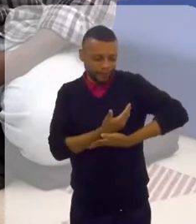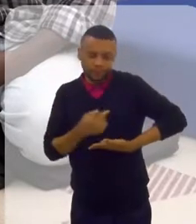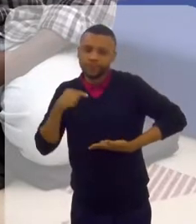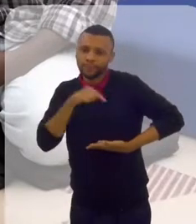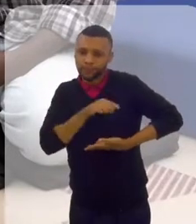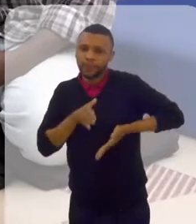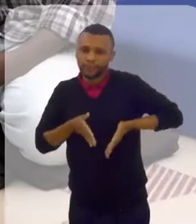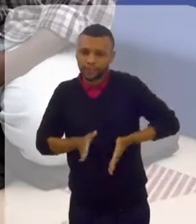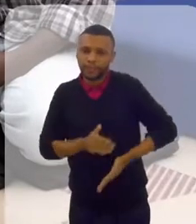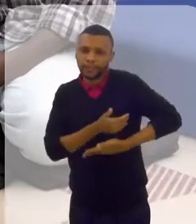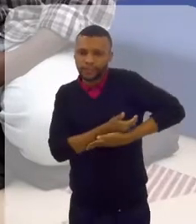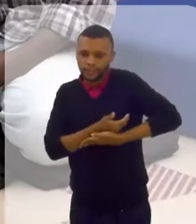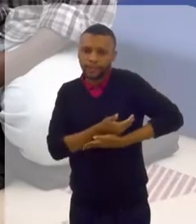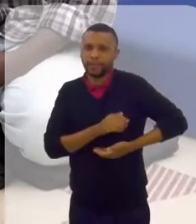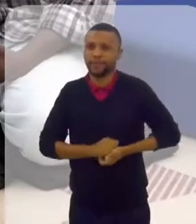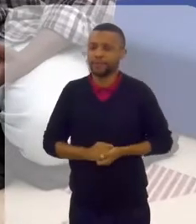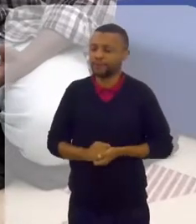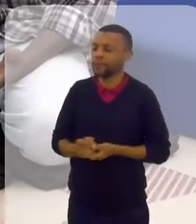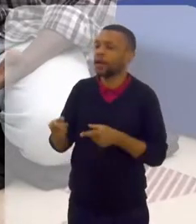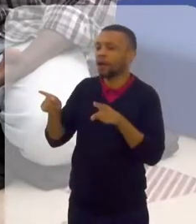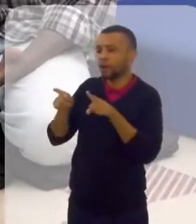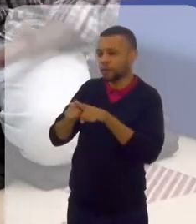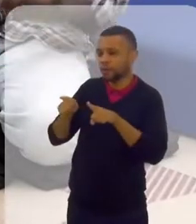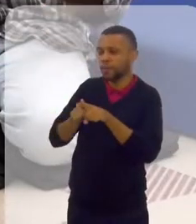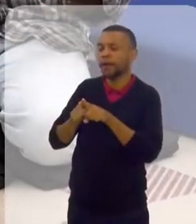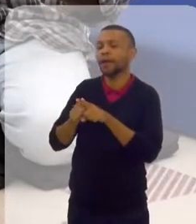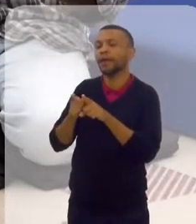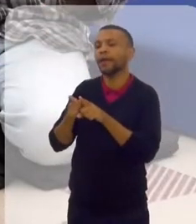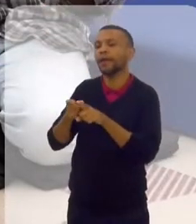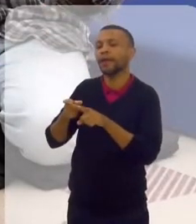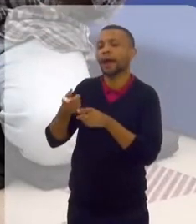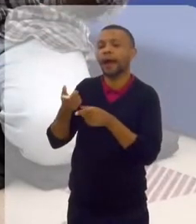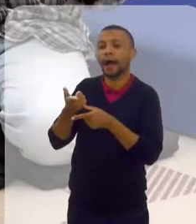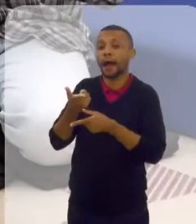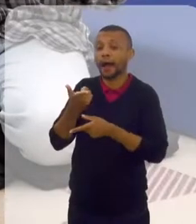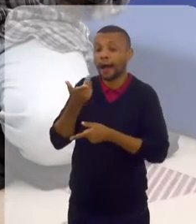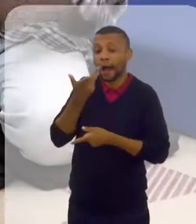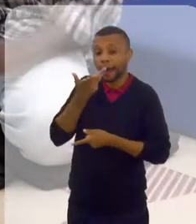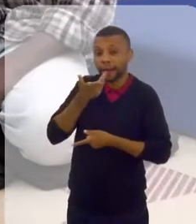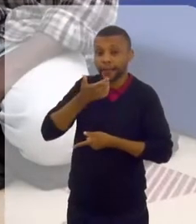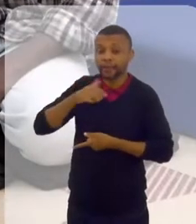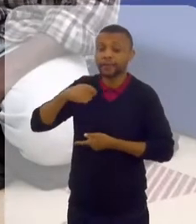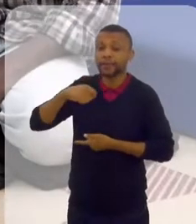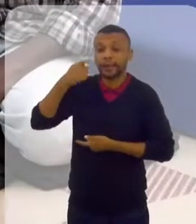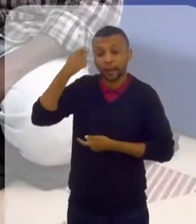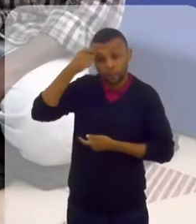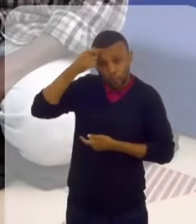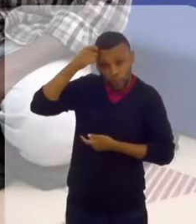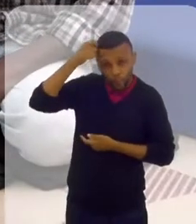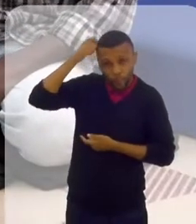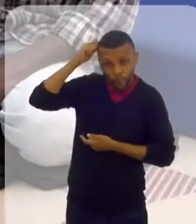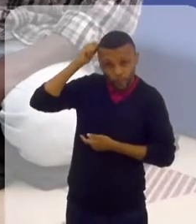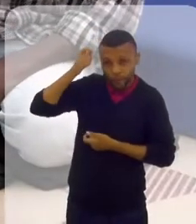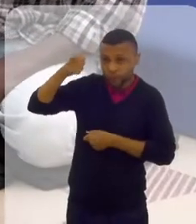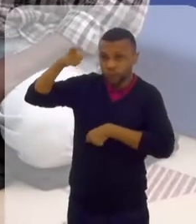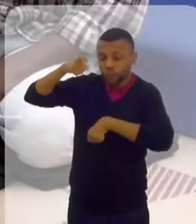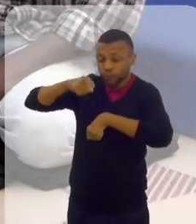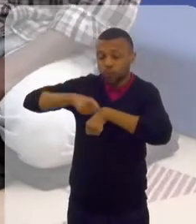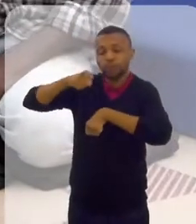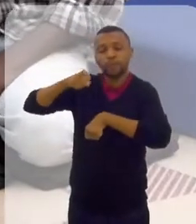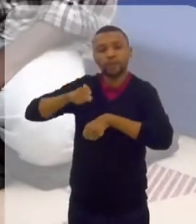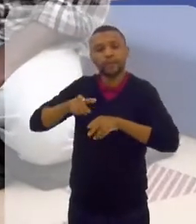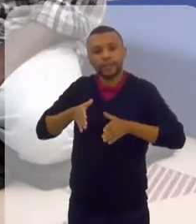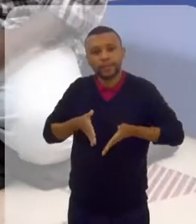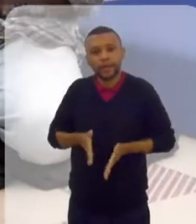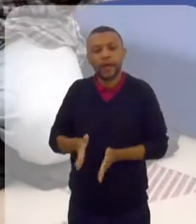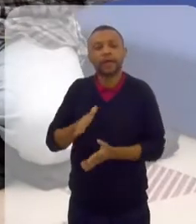aquela criança. Sobre aquela criança. E outra coisa também, precisa raspar o cabelo da criança, Certo. raspar quando nasce,